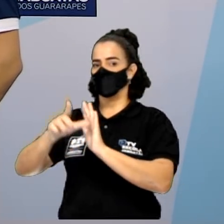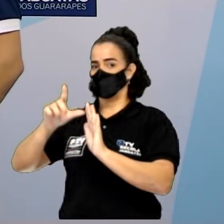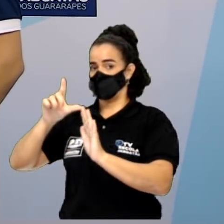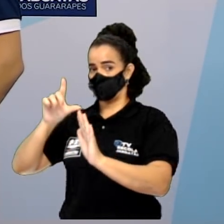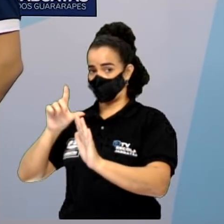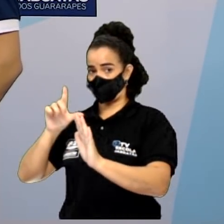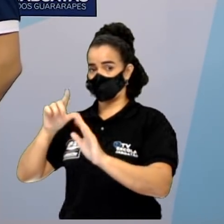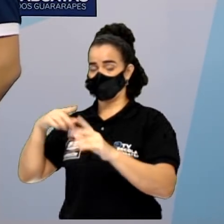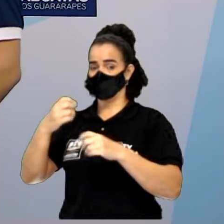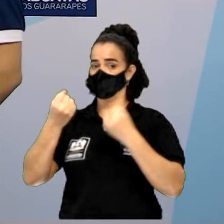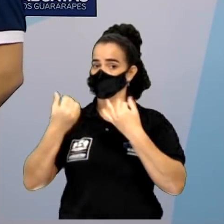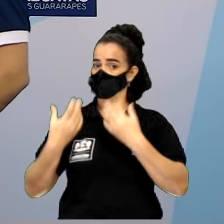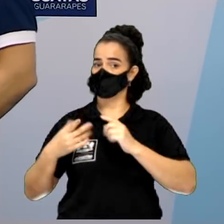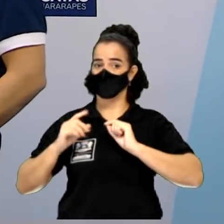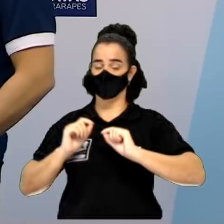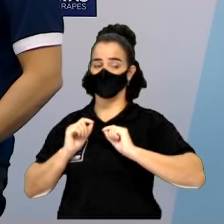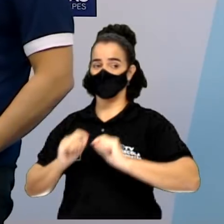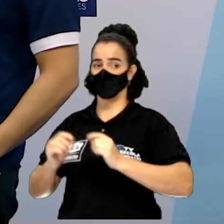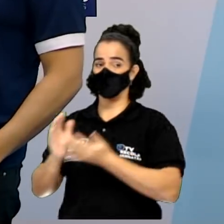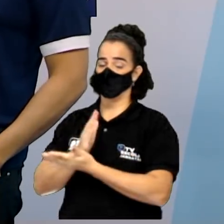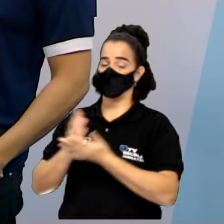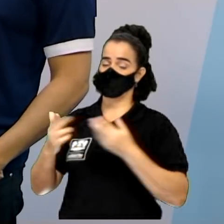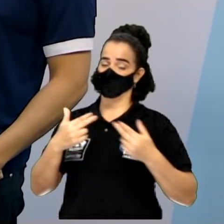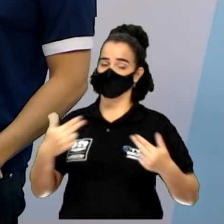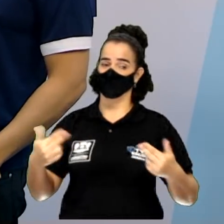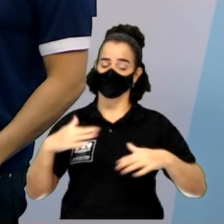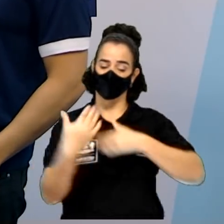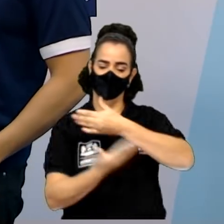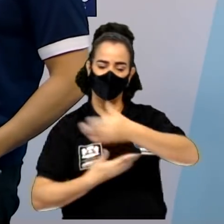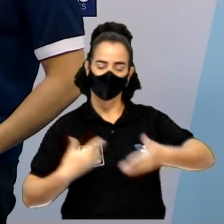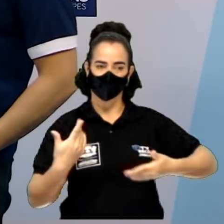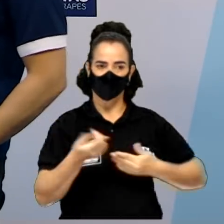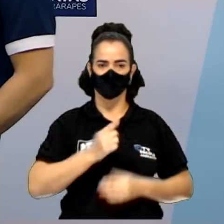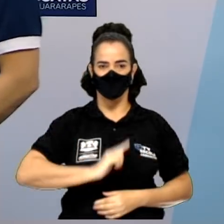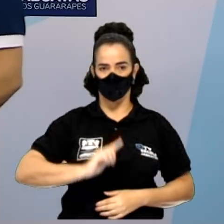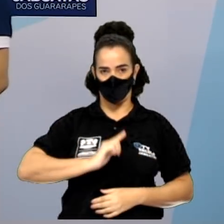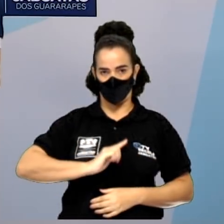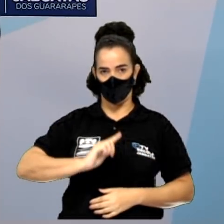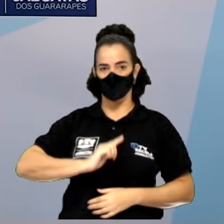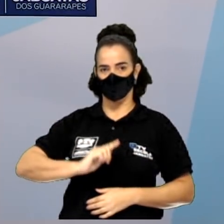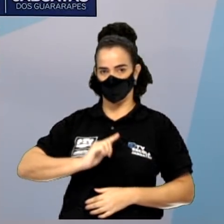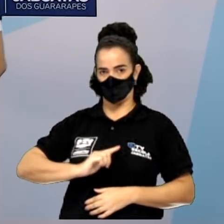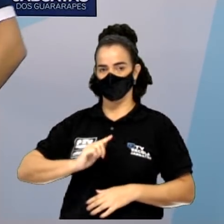questão, ela falava de algo que é relativo à gramática, os elementos